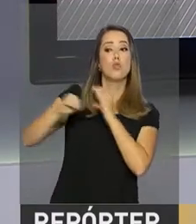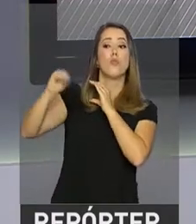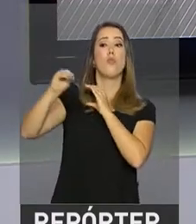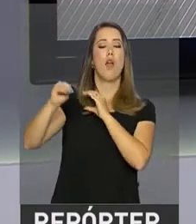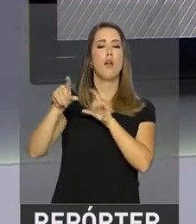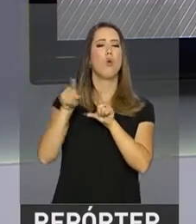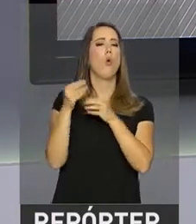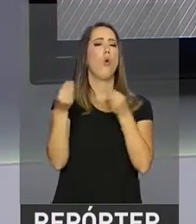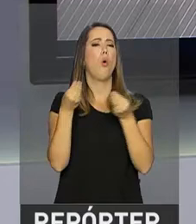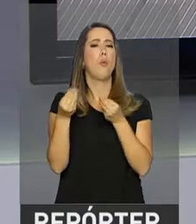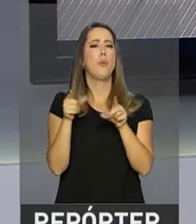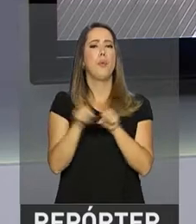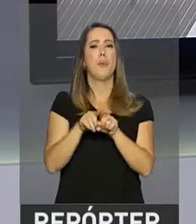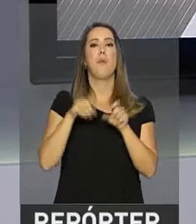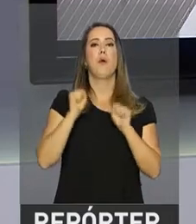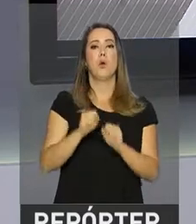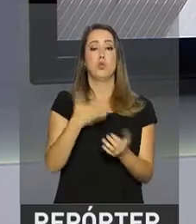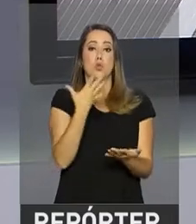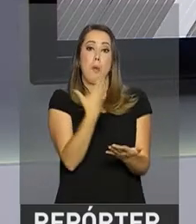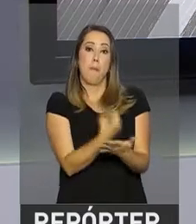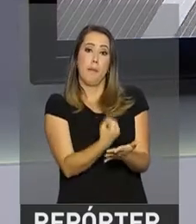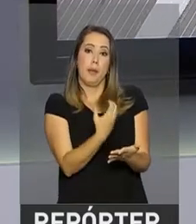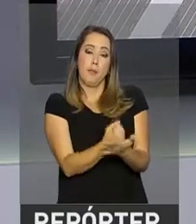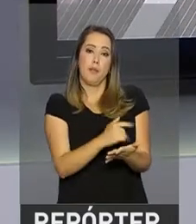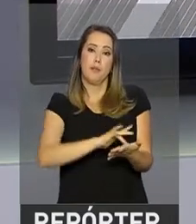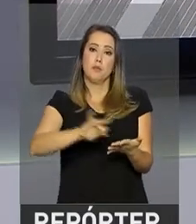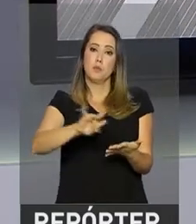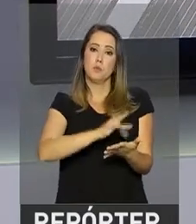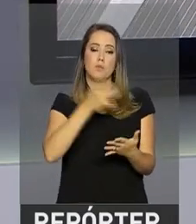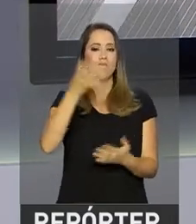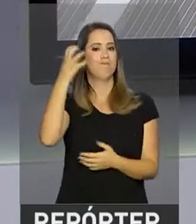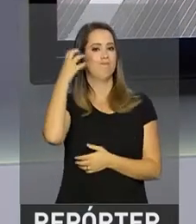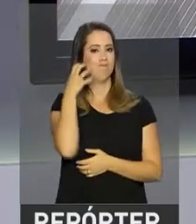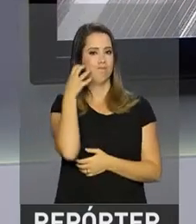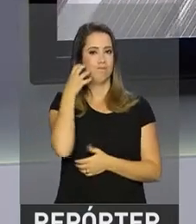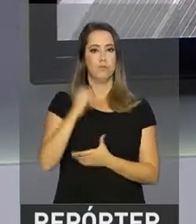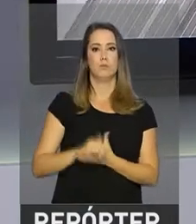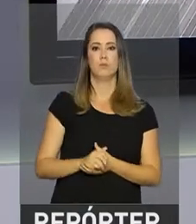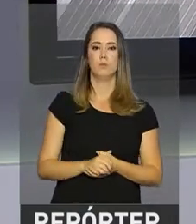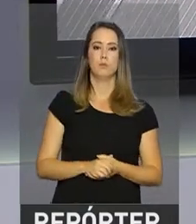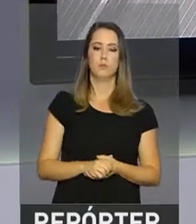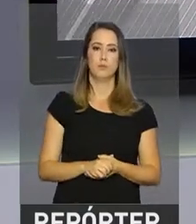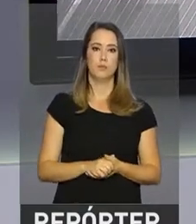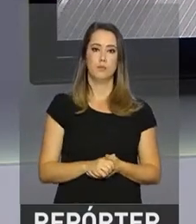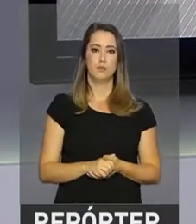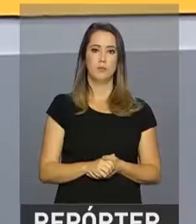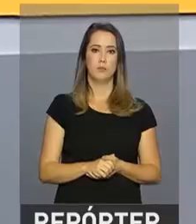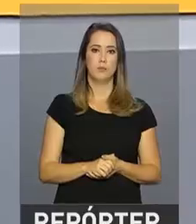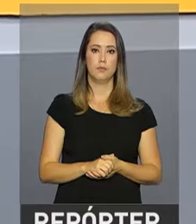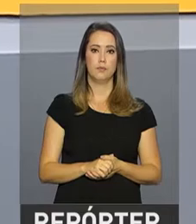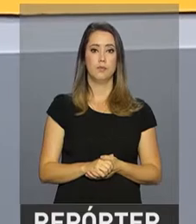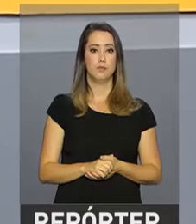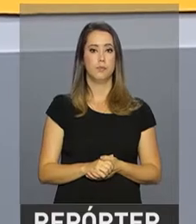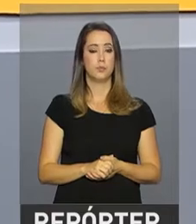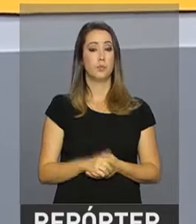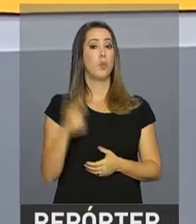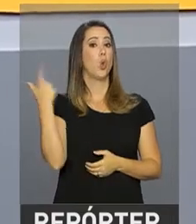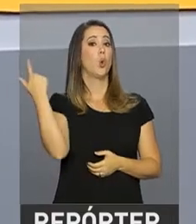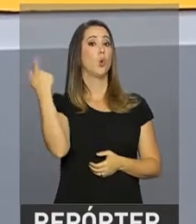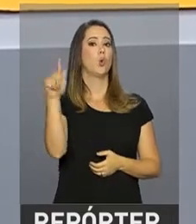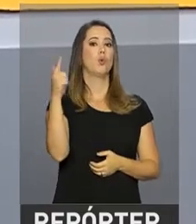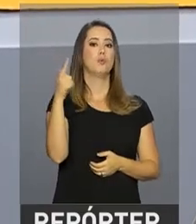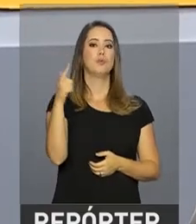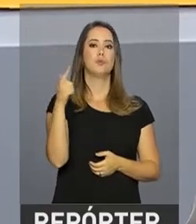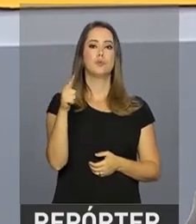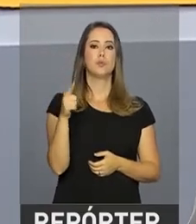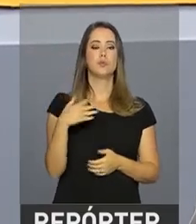enviar as informações por meio do serviço meu imposto de renda disponível para tablets e smartphones goiás vai